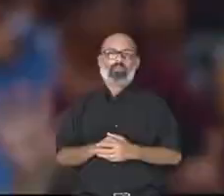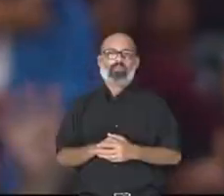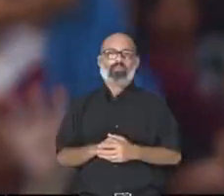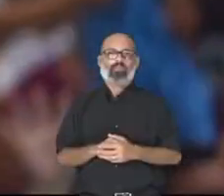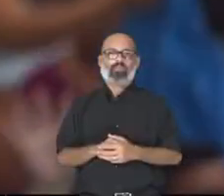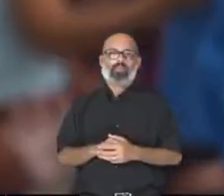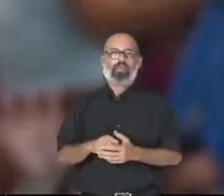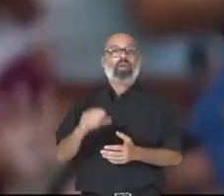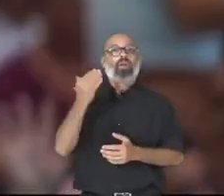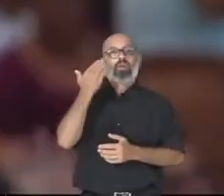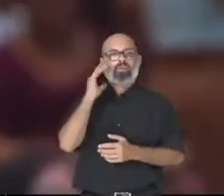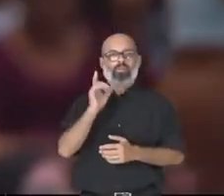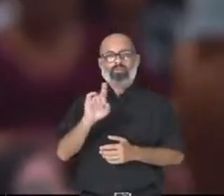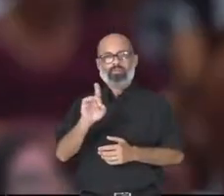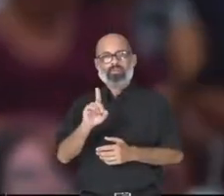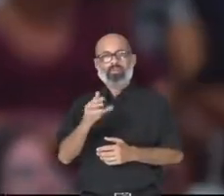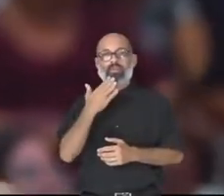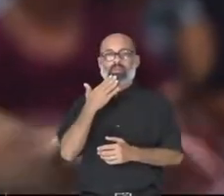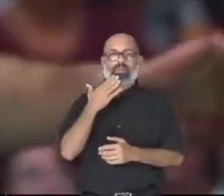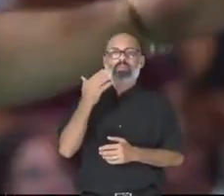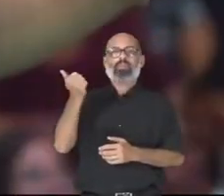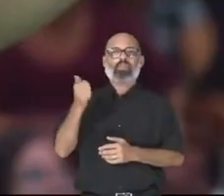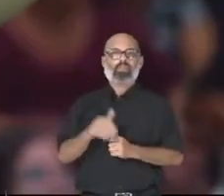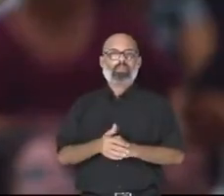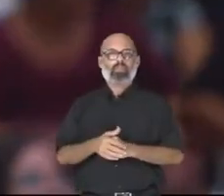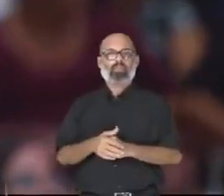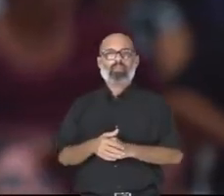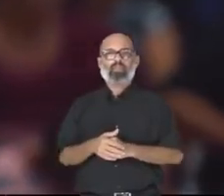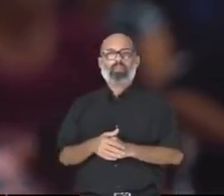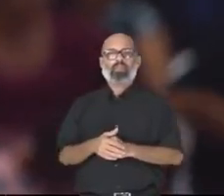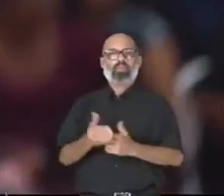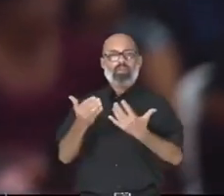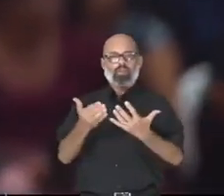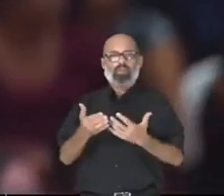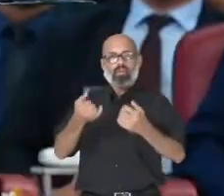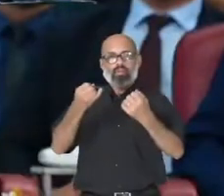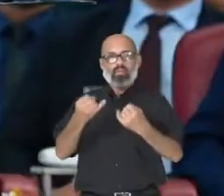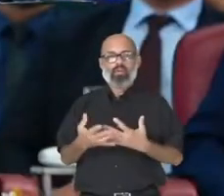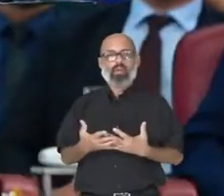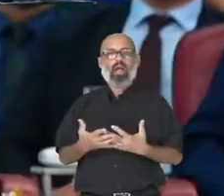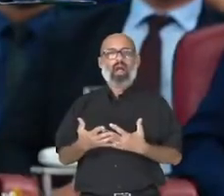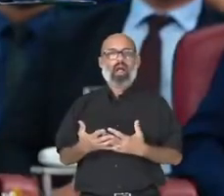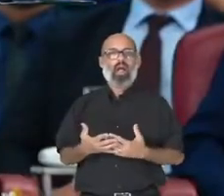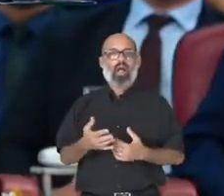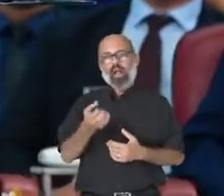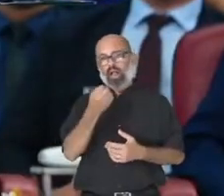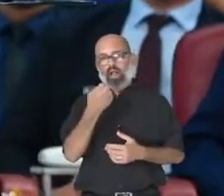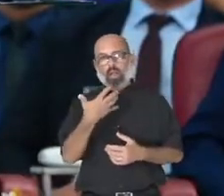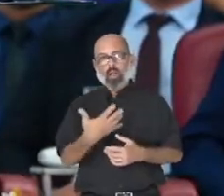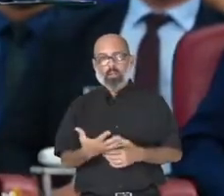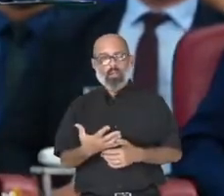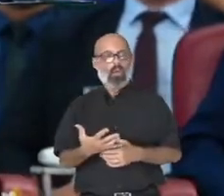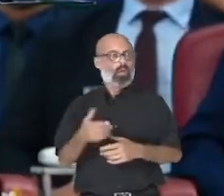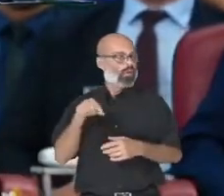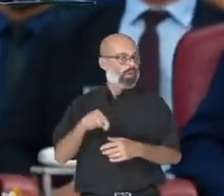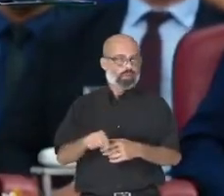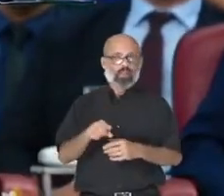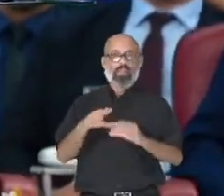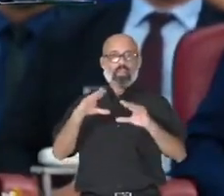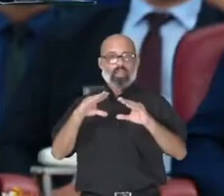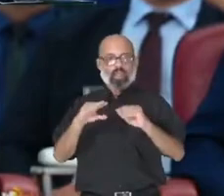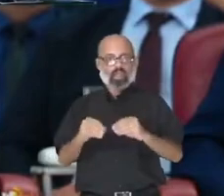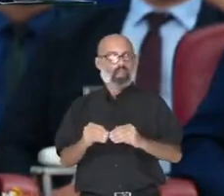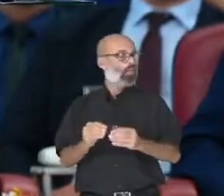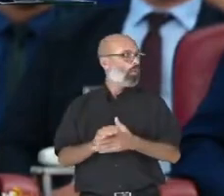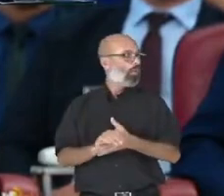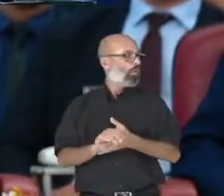Não, você não entendeu ainda, eu vou tentar melhorar. Eu quis dizer que não vale a pena estarmos aqui nessa noite só para vermos homens e